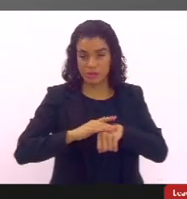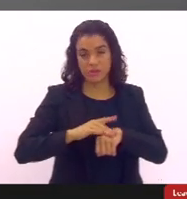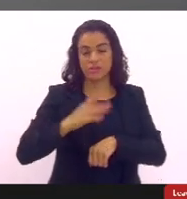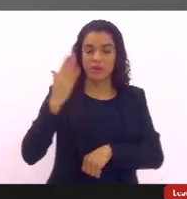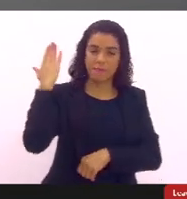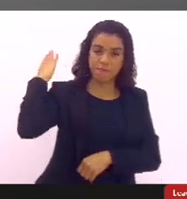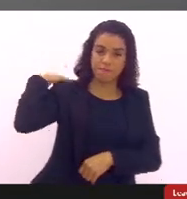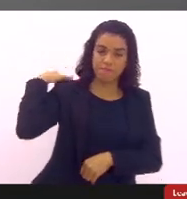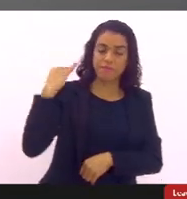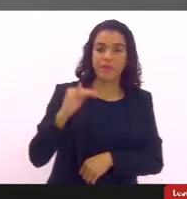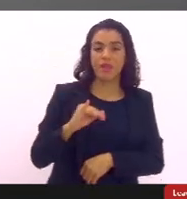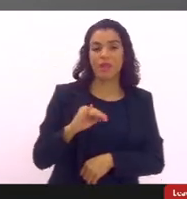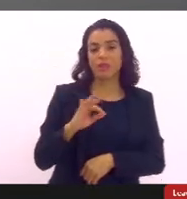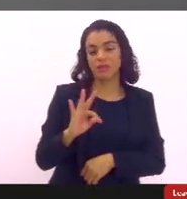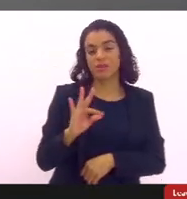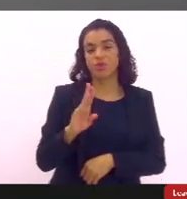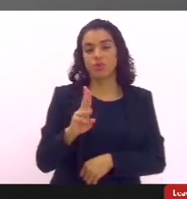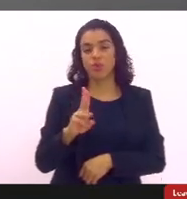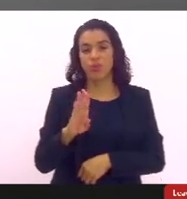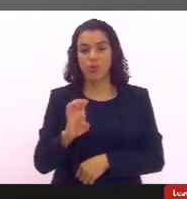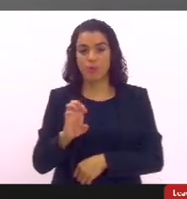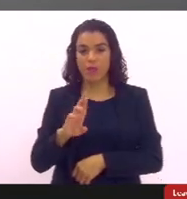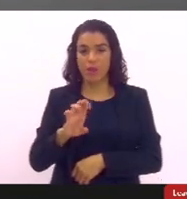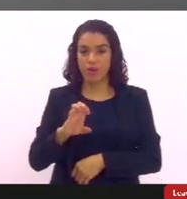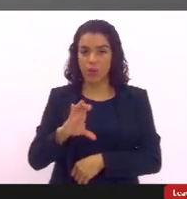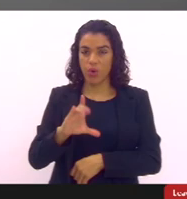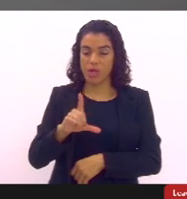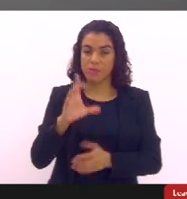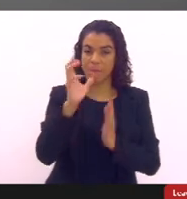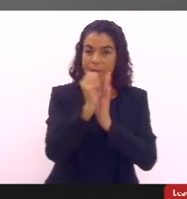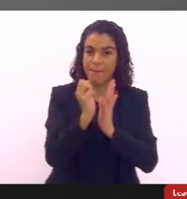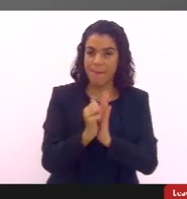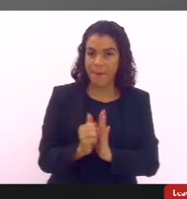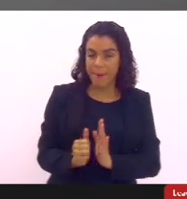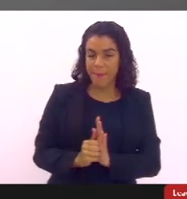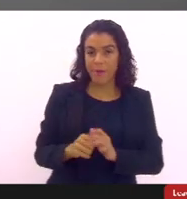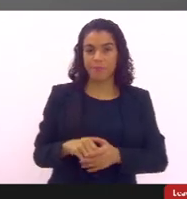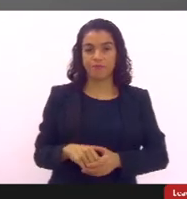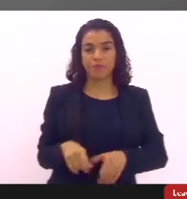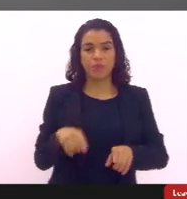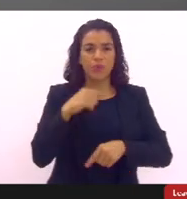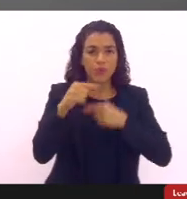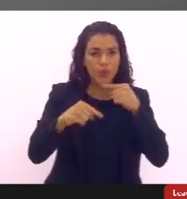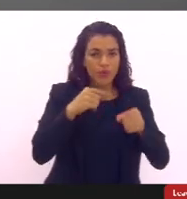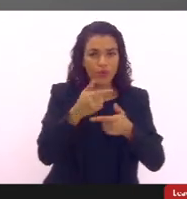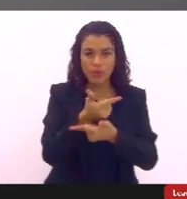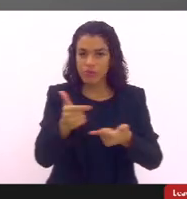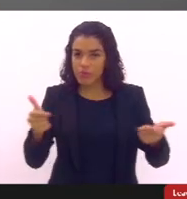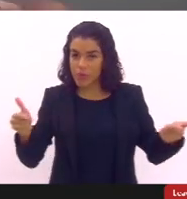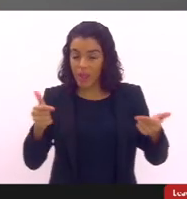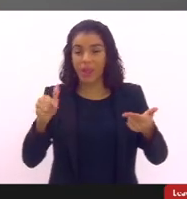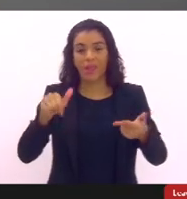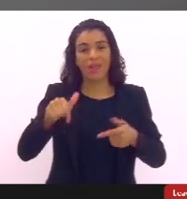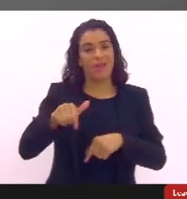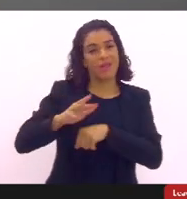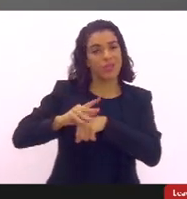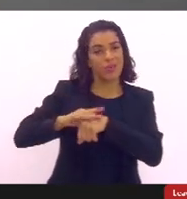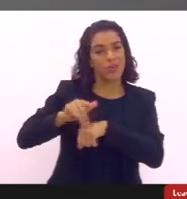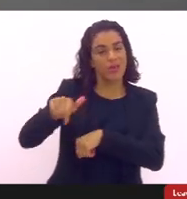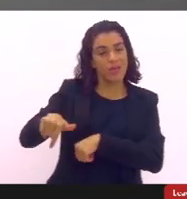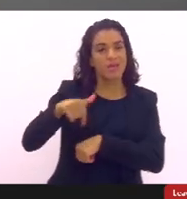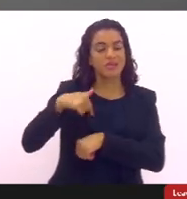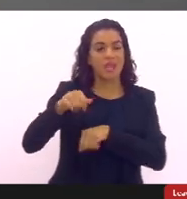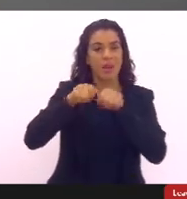deixa dúvida que é um problema importante. Não se tem dúvida que a tuberculose, ela é amplificada no